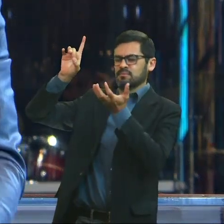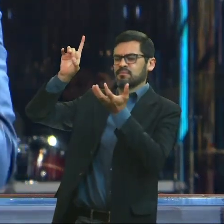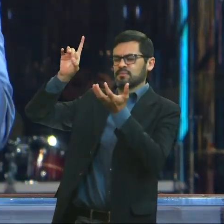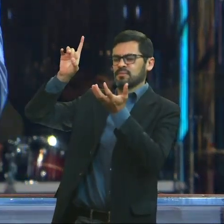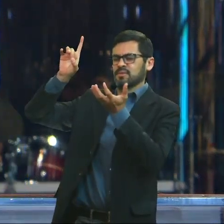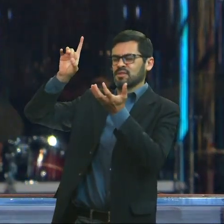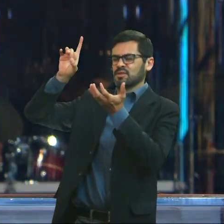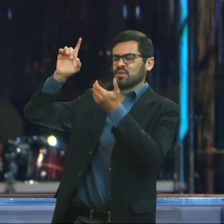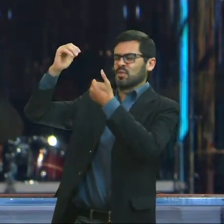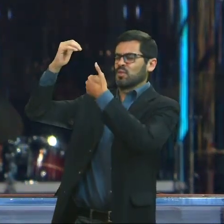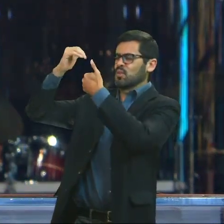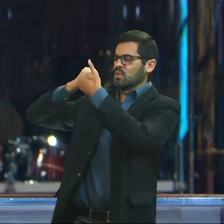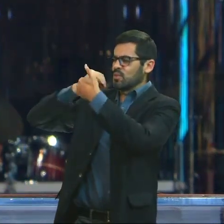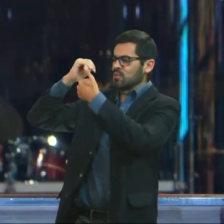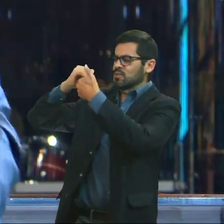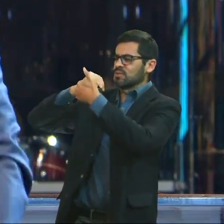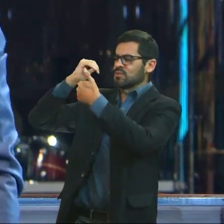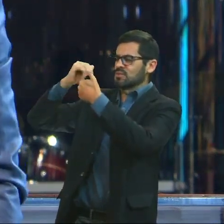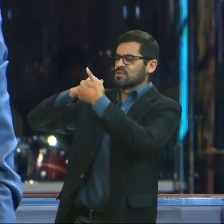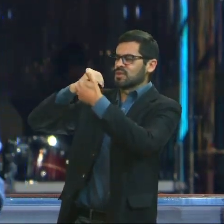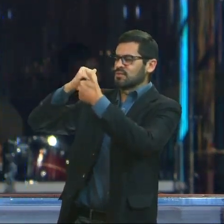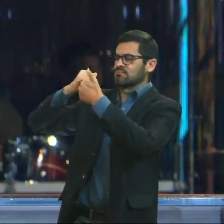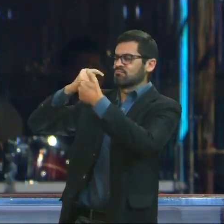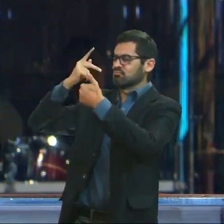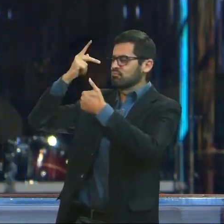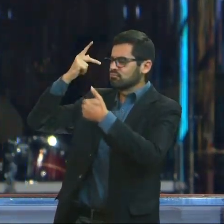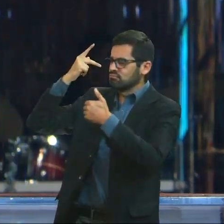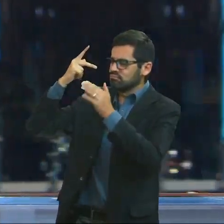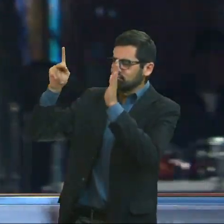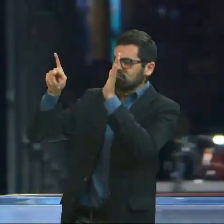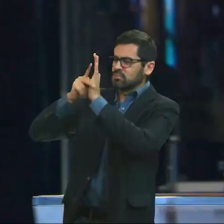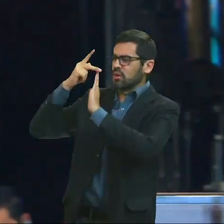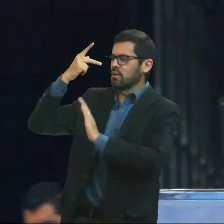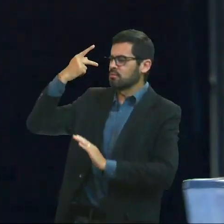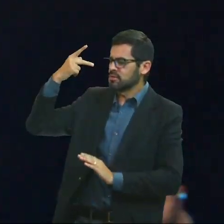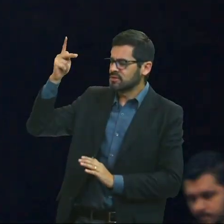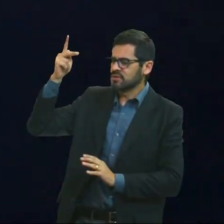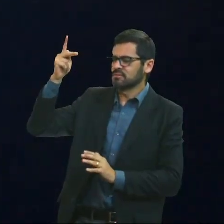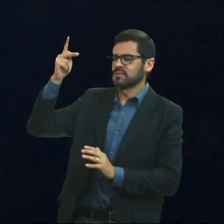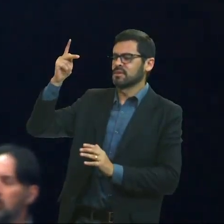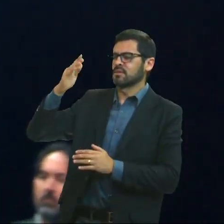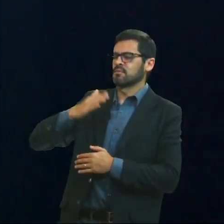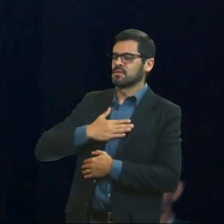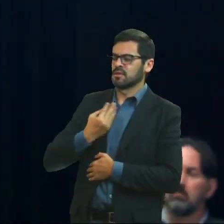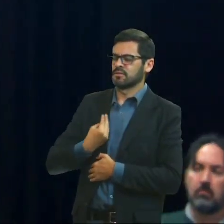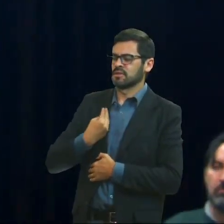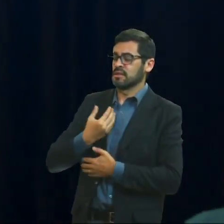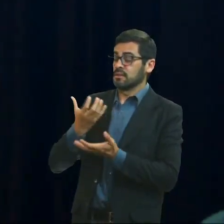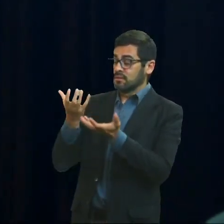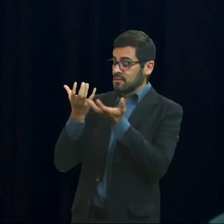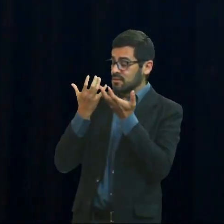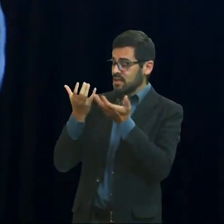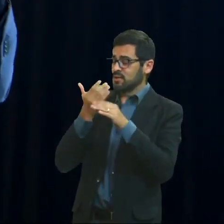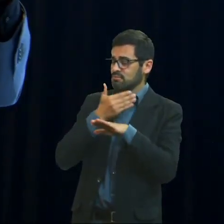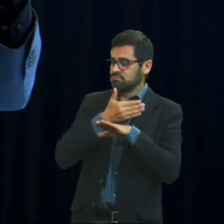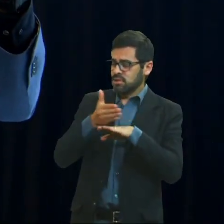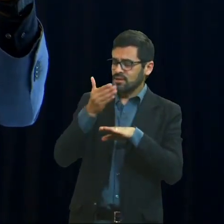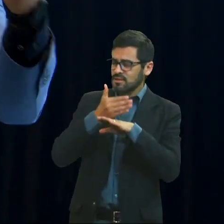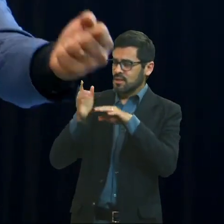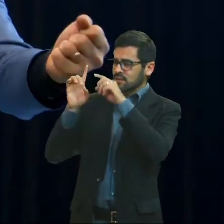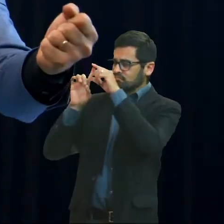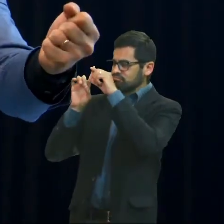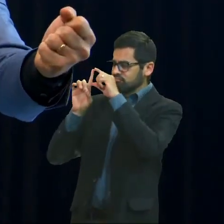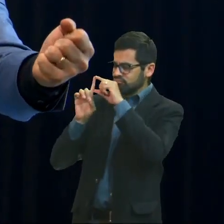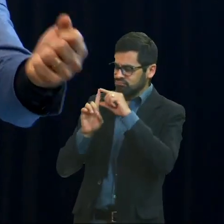o conselho do Senhor na minha vida. Eu quero pôr em prática a Tua palavra. Senhor, eu quero me manter